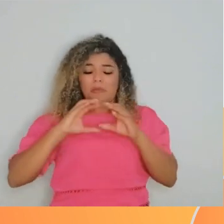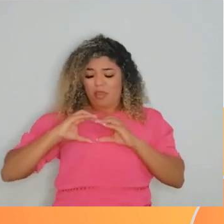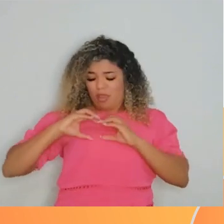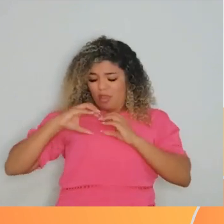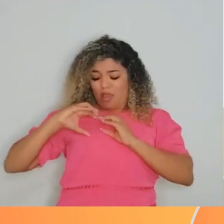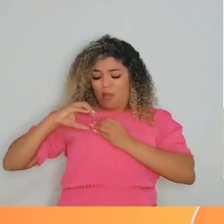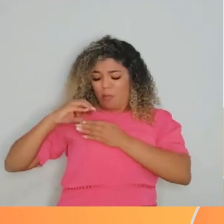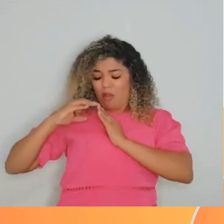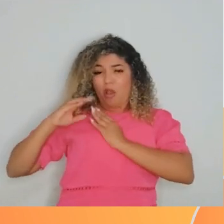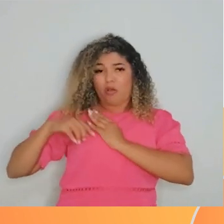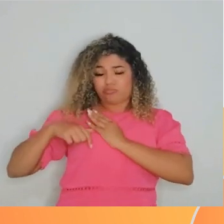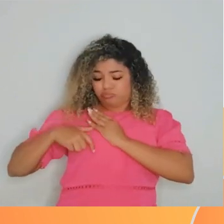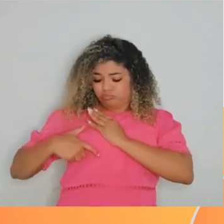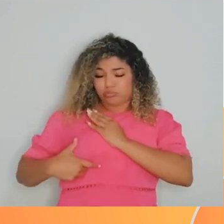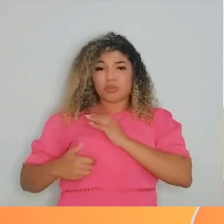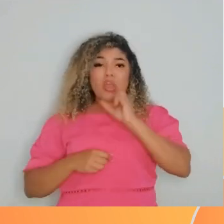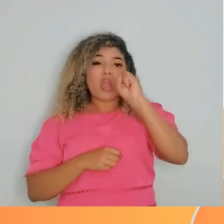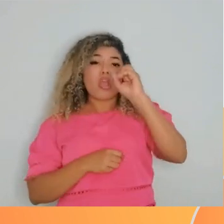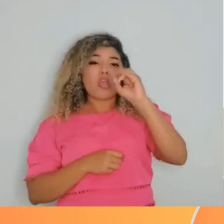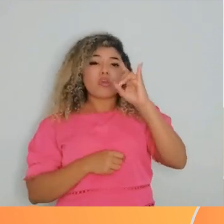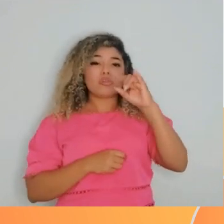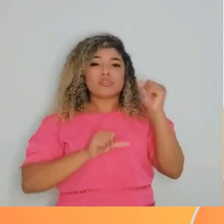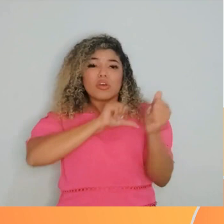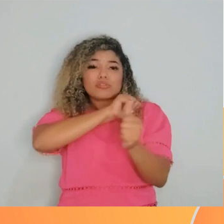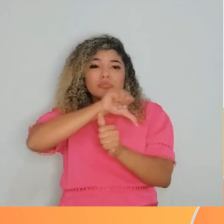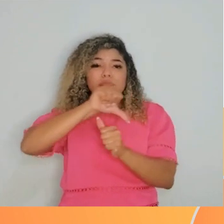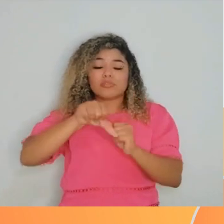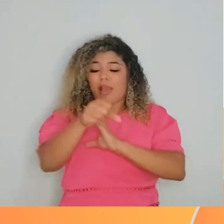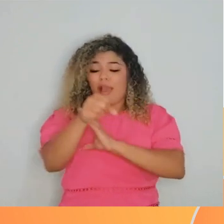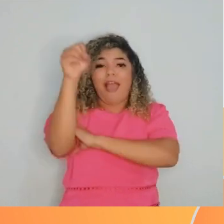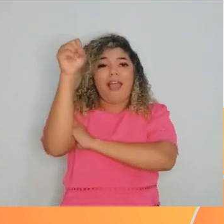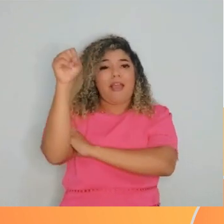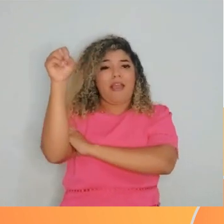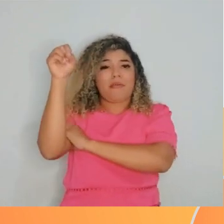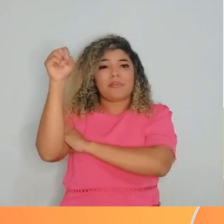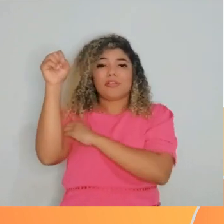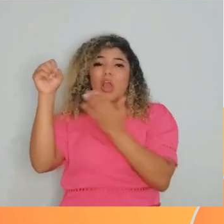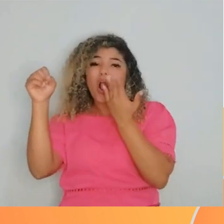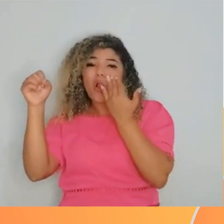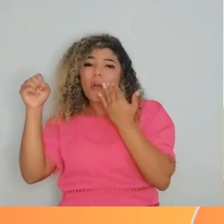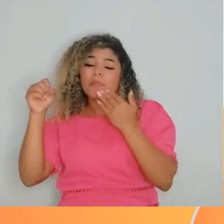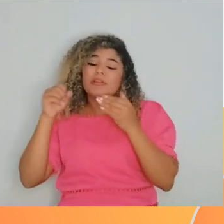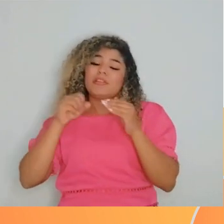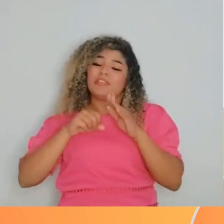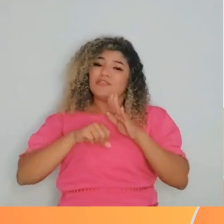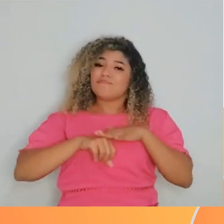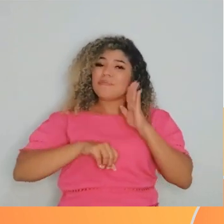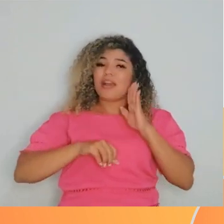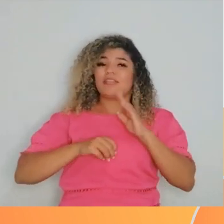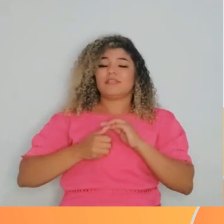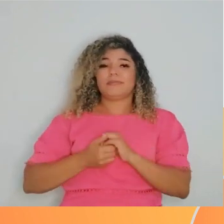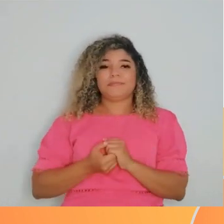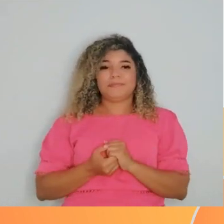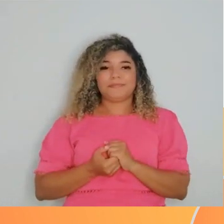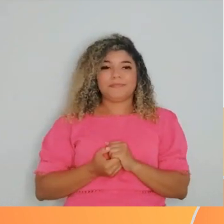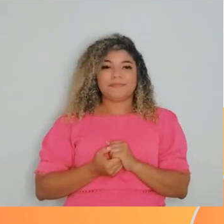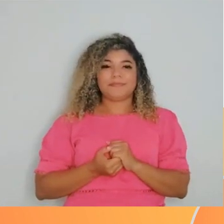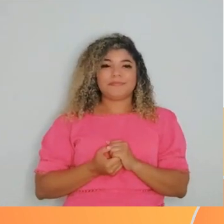vasos sanguíneos e no coração, e o sódio provoca alteração da pressão arterial quando consumido em excesso.